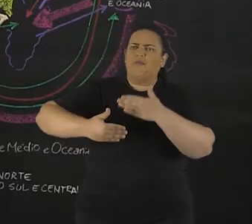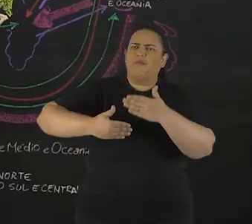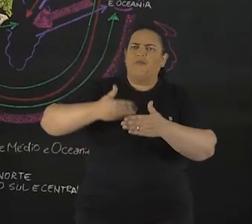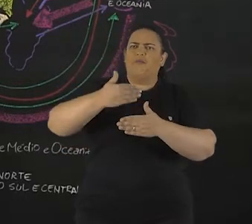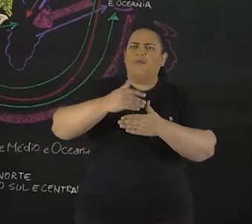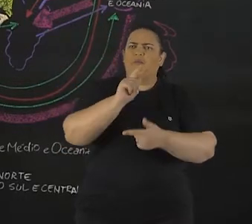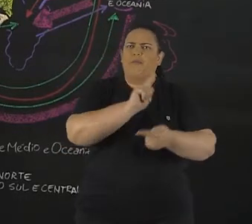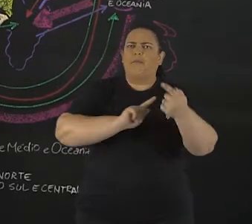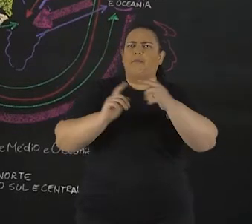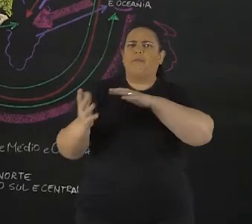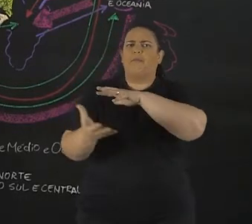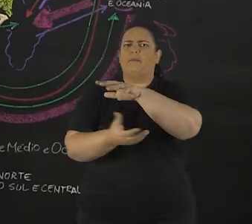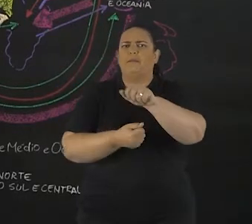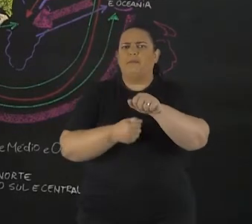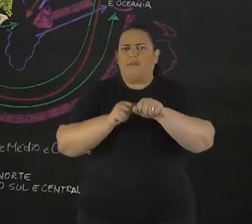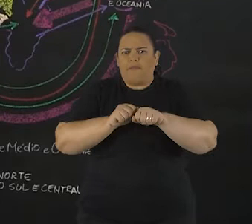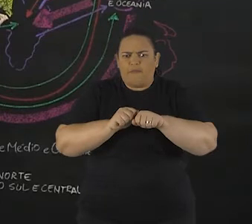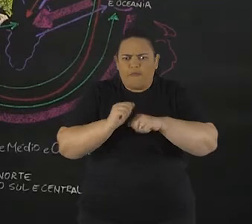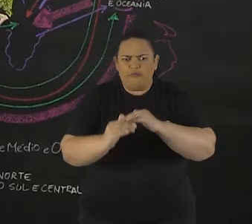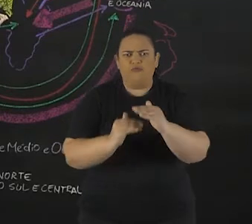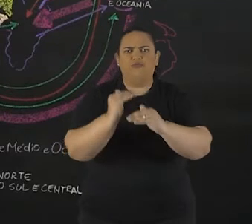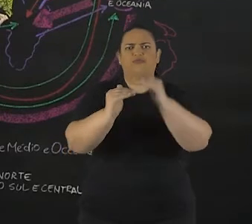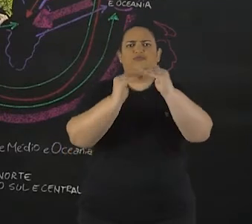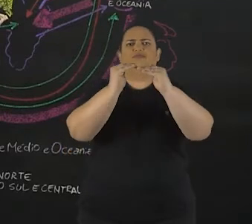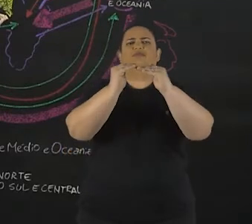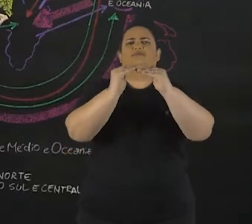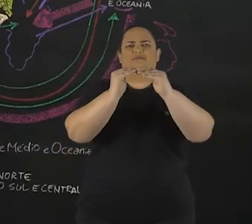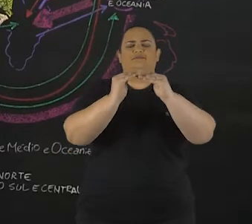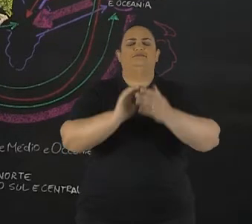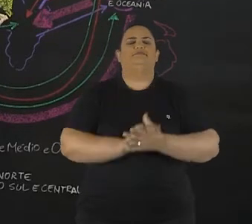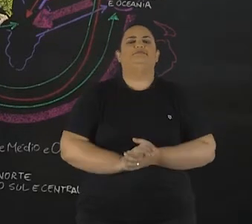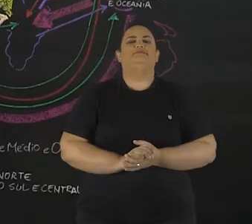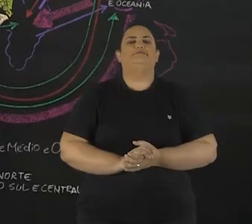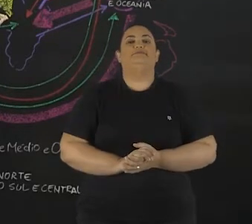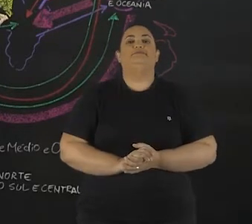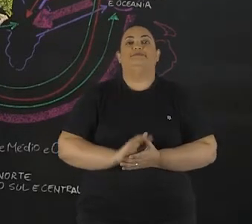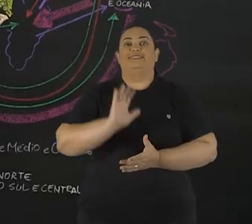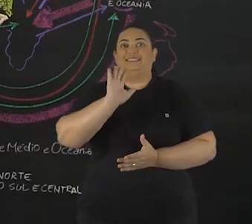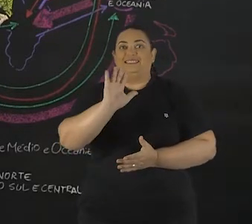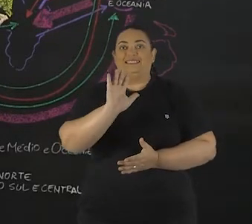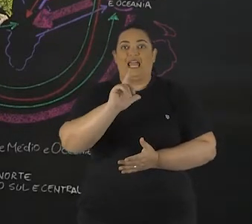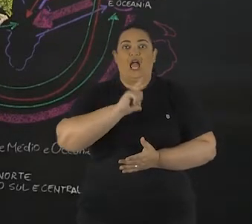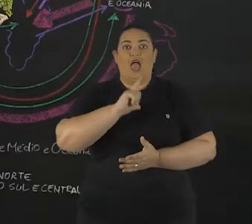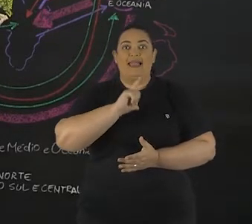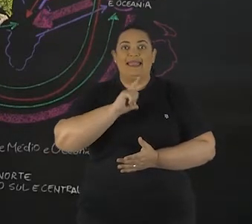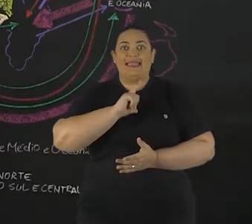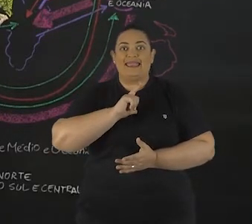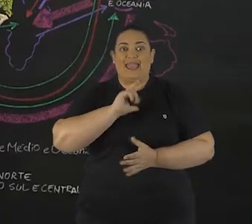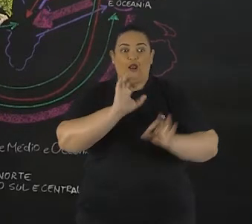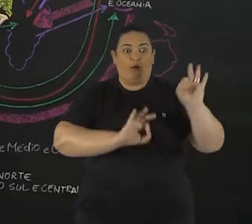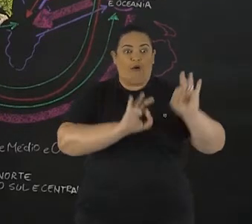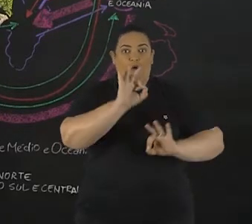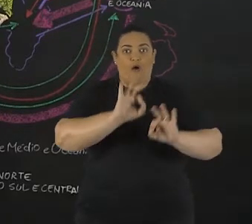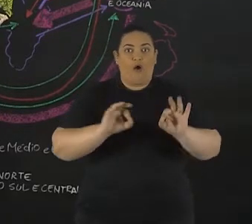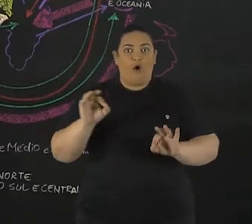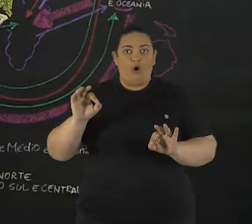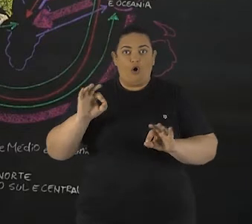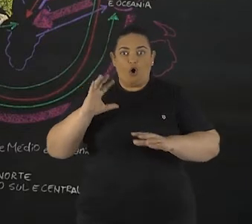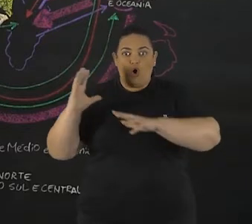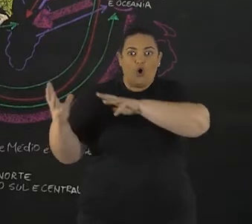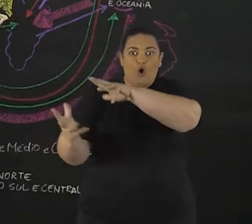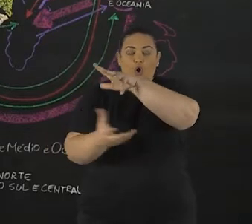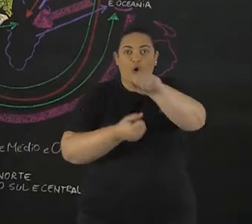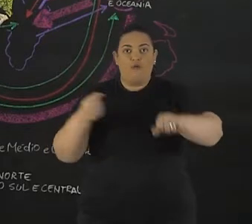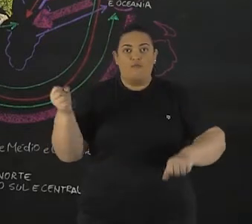de desenvolvimento do comércio. Afinal, depois que há a formação da nova ordem mundial, houve